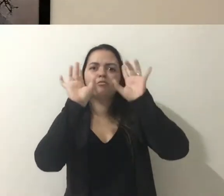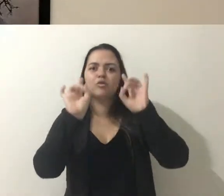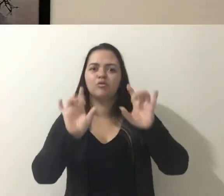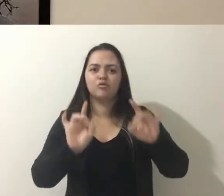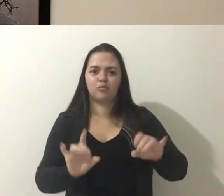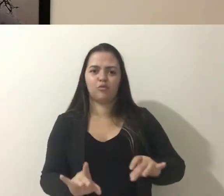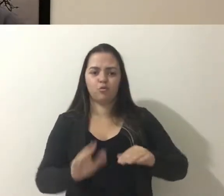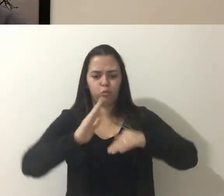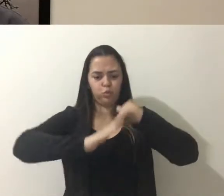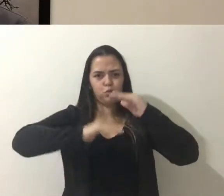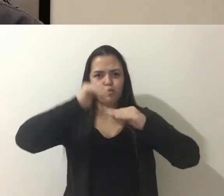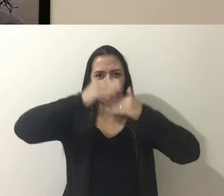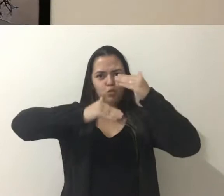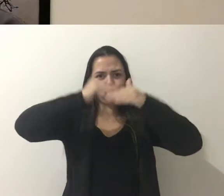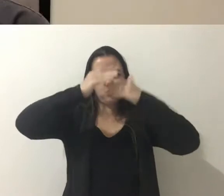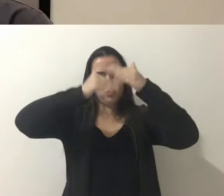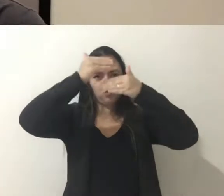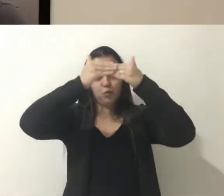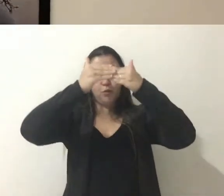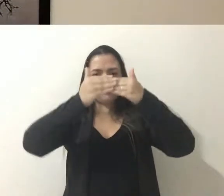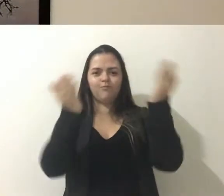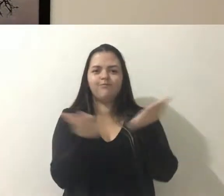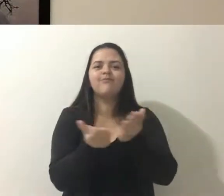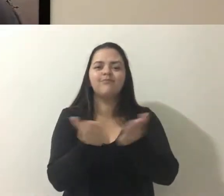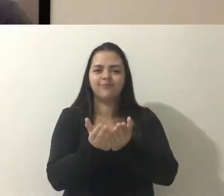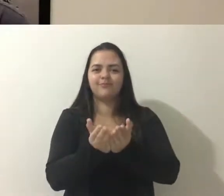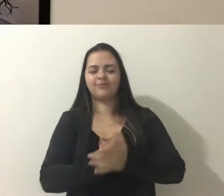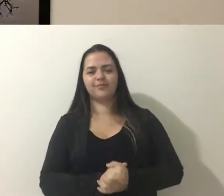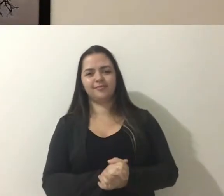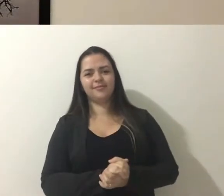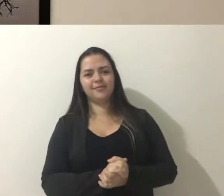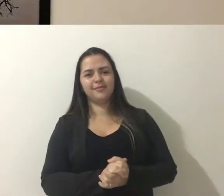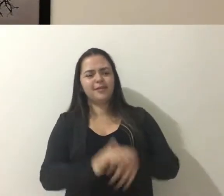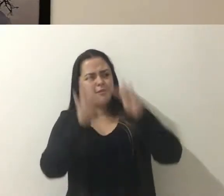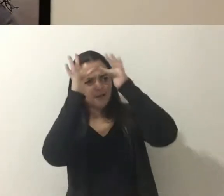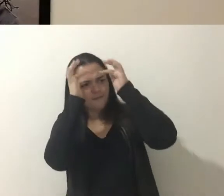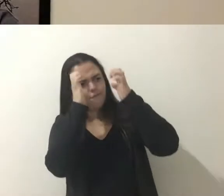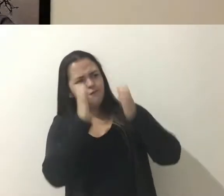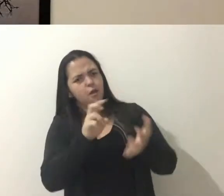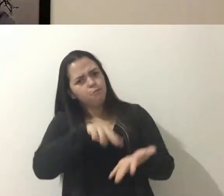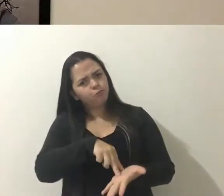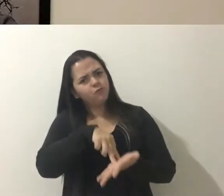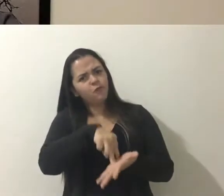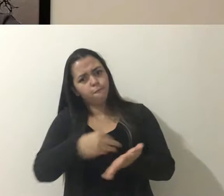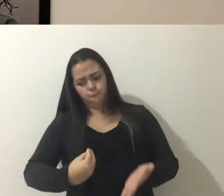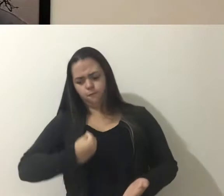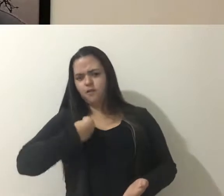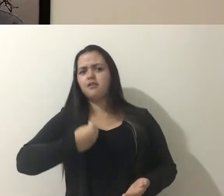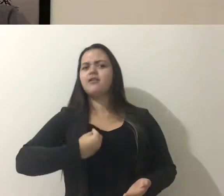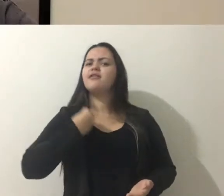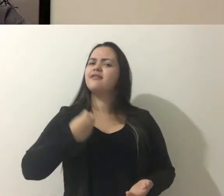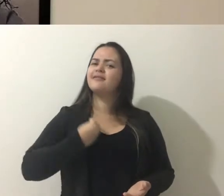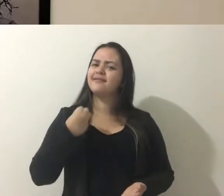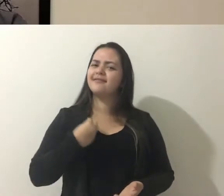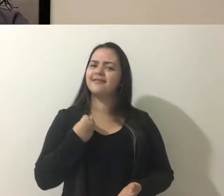na construção do cristianismo. Ela é a principal pedra de esquina da nossa fé. A nossa fé se torna viva,